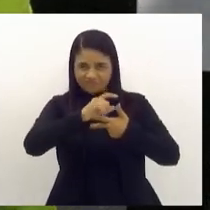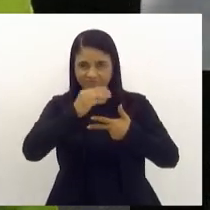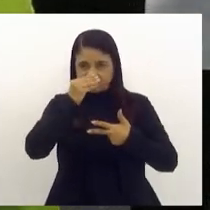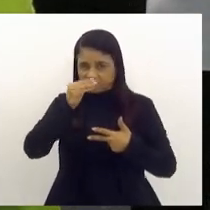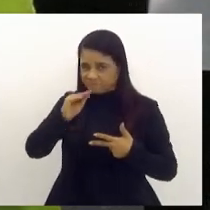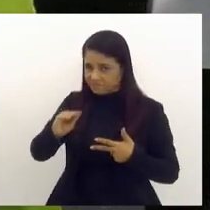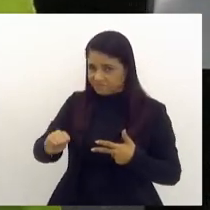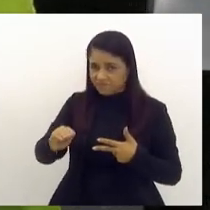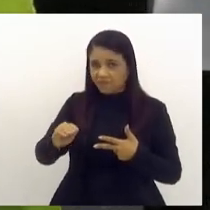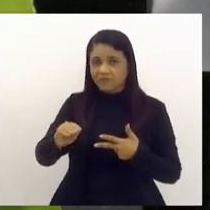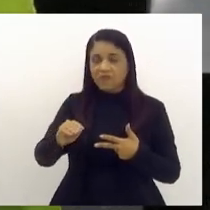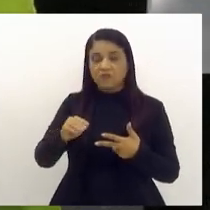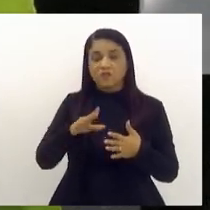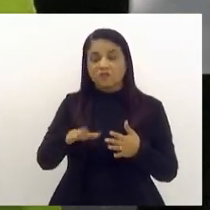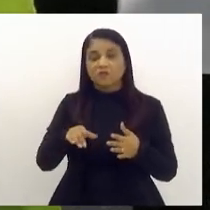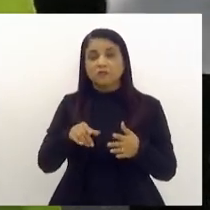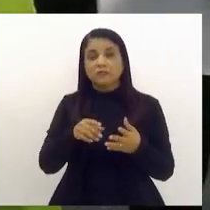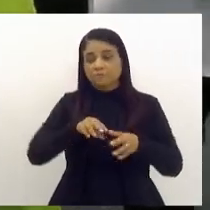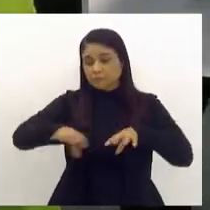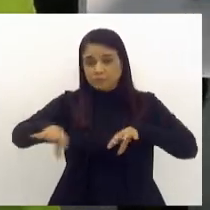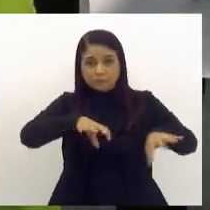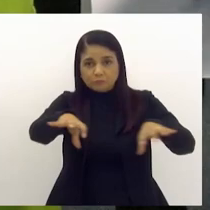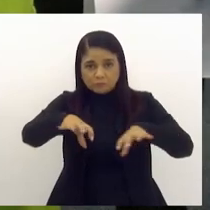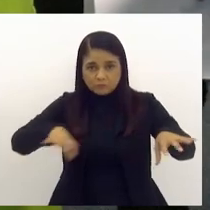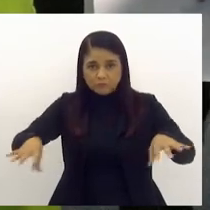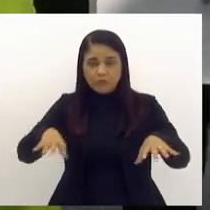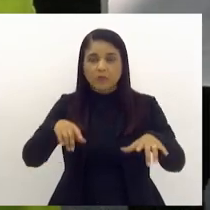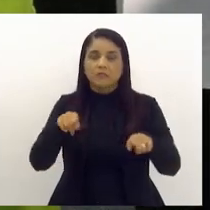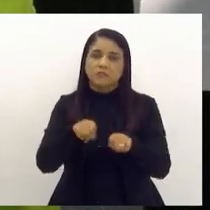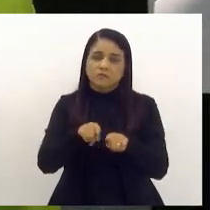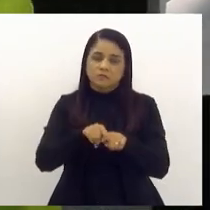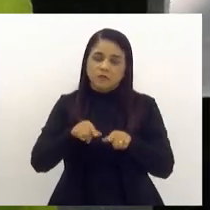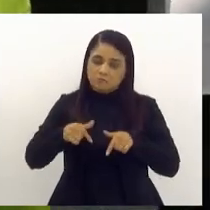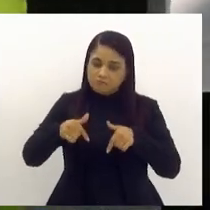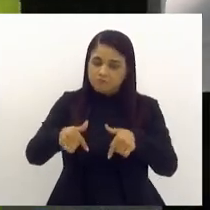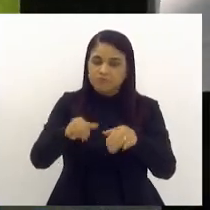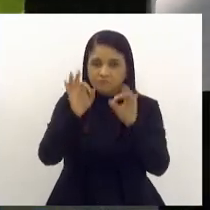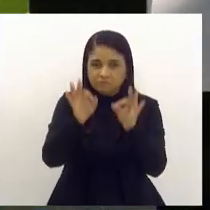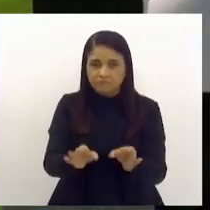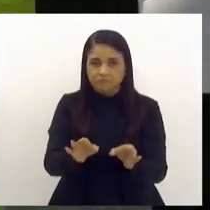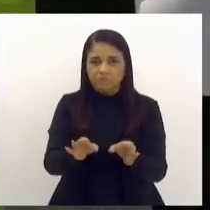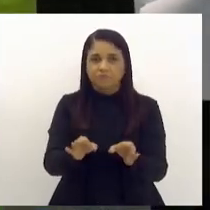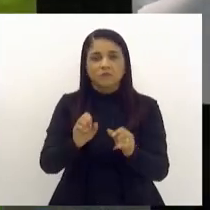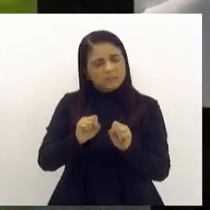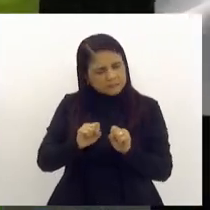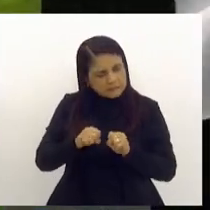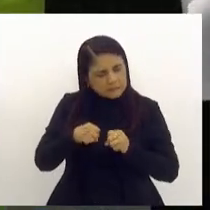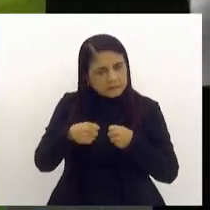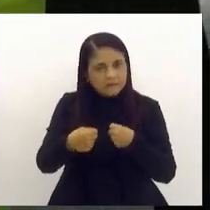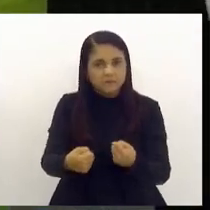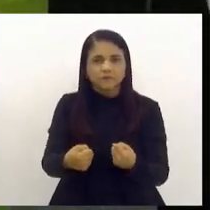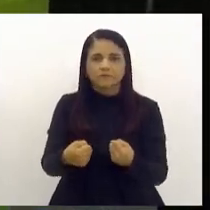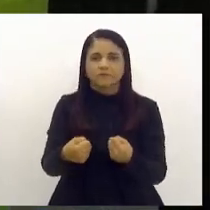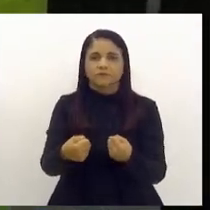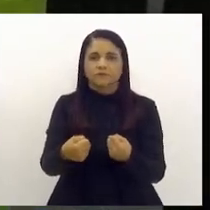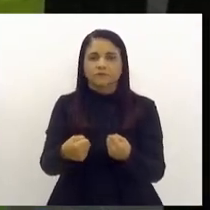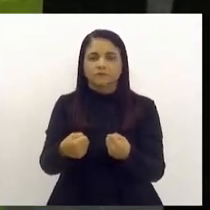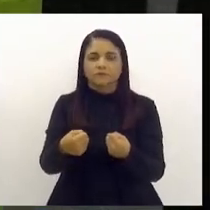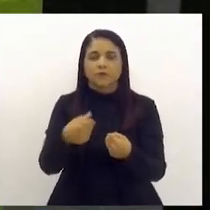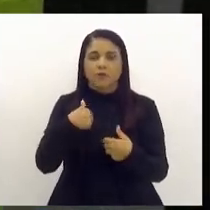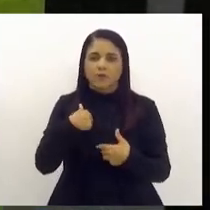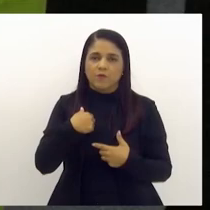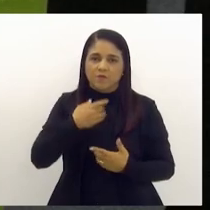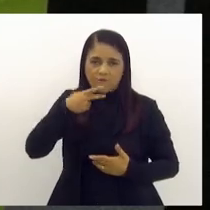fosse escanteada e tivesse apreciação merecida, nós nos esforçamos. Queria